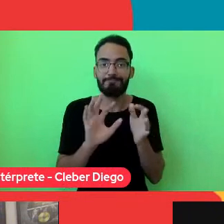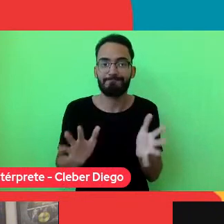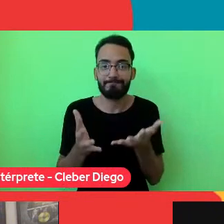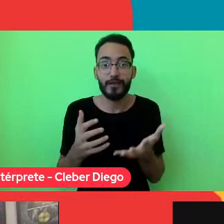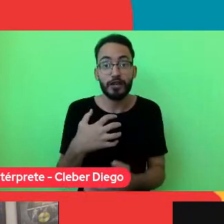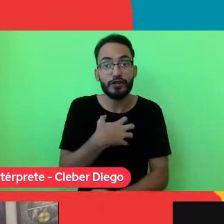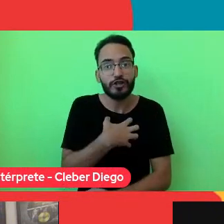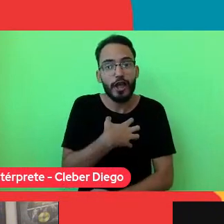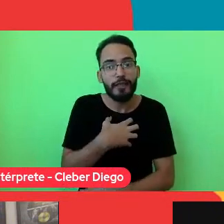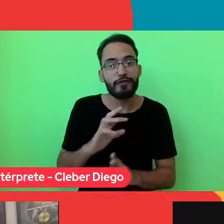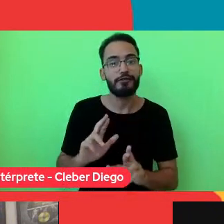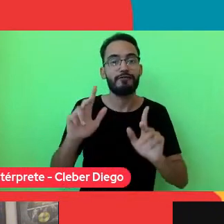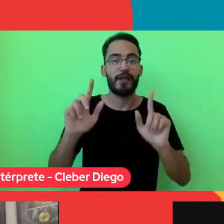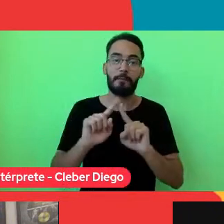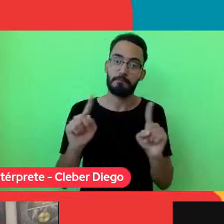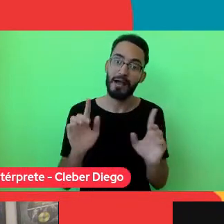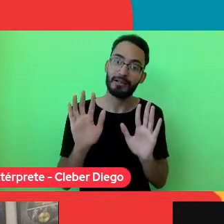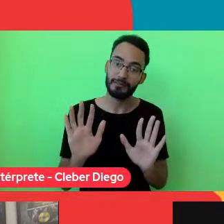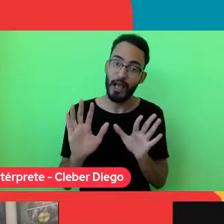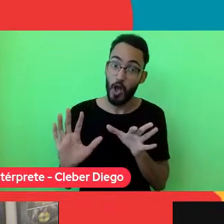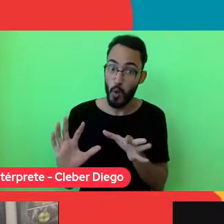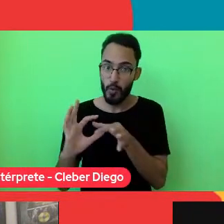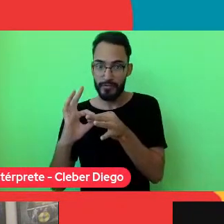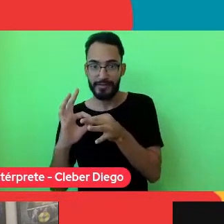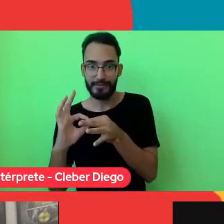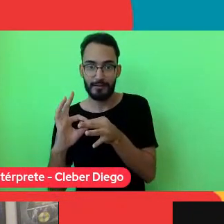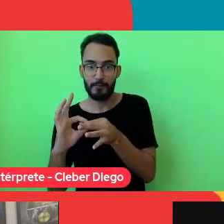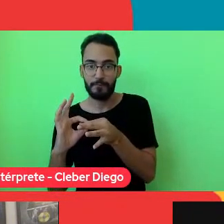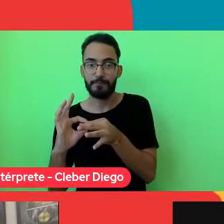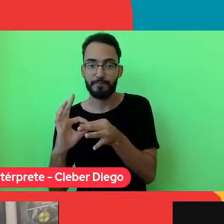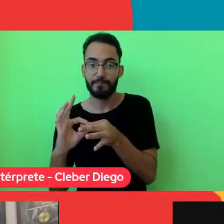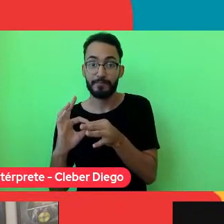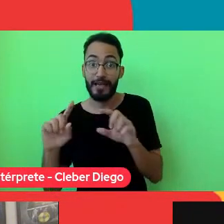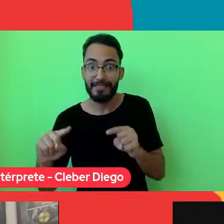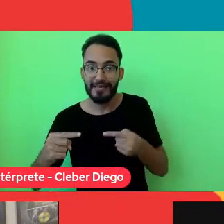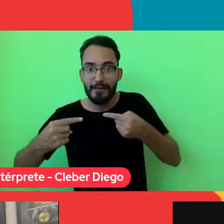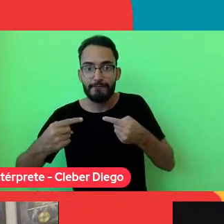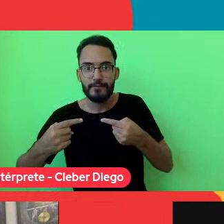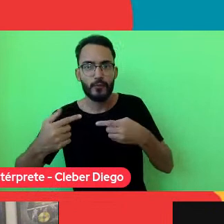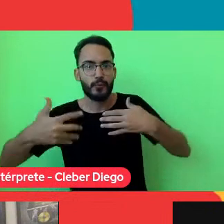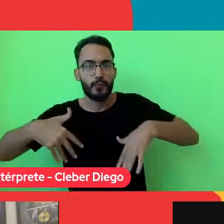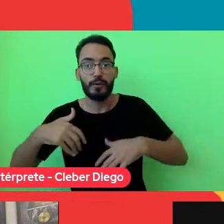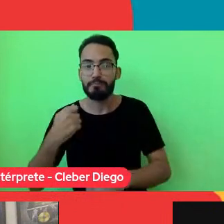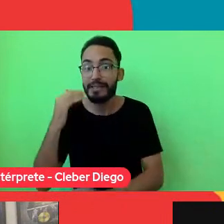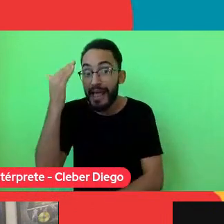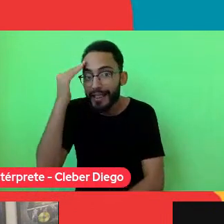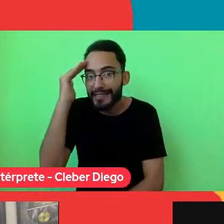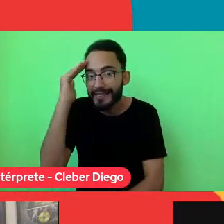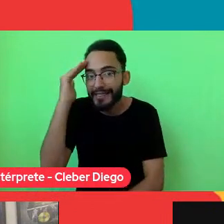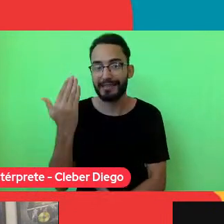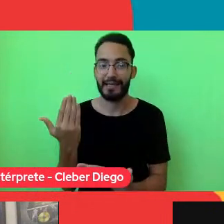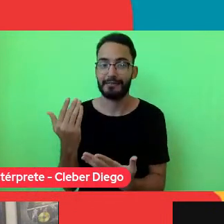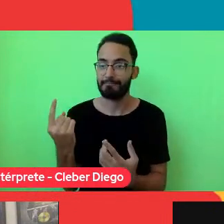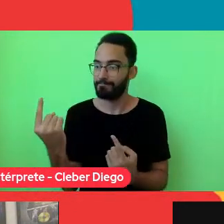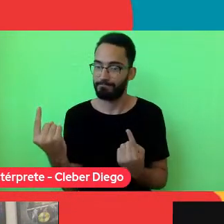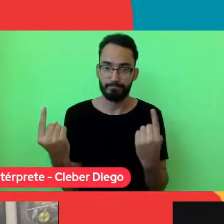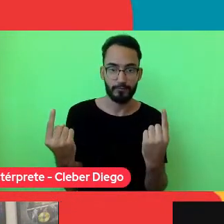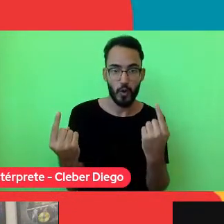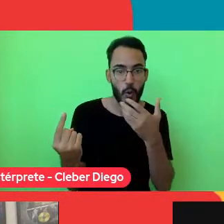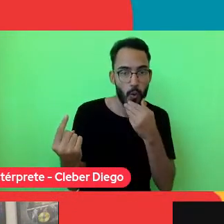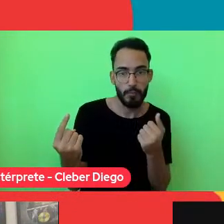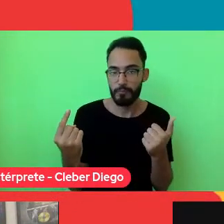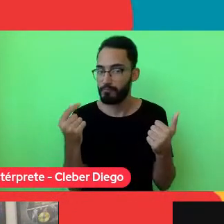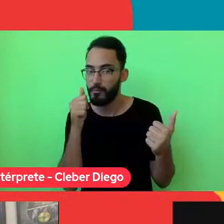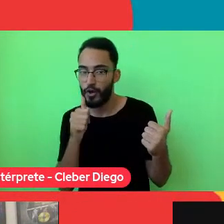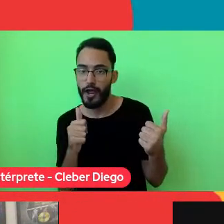jeito diferente, mais através da conexão. Então, eu acho que um dos desafios grandes foi entender isso. Entender que eu podia me